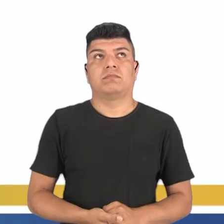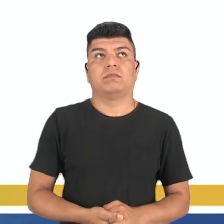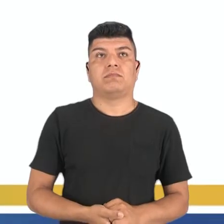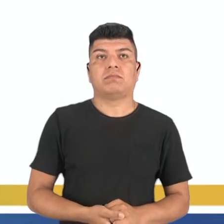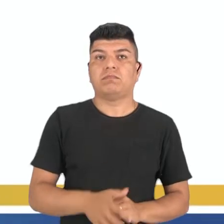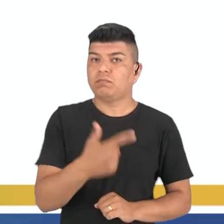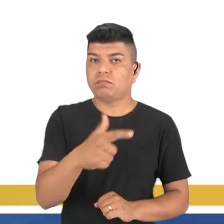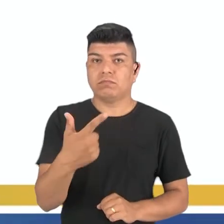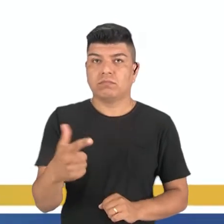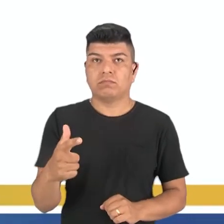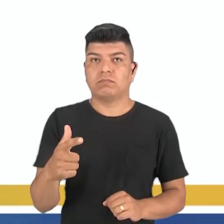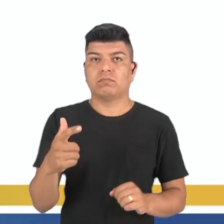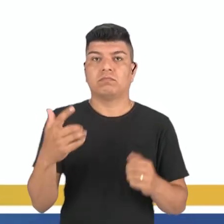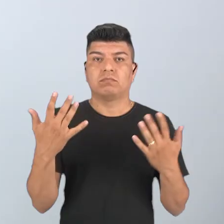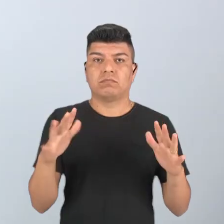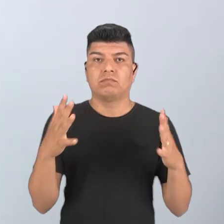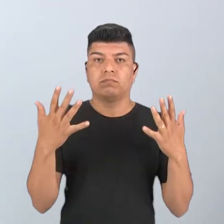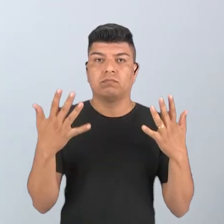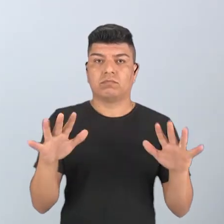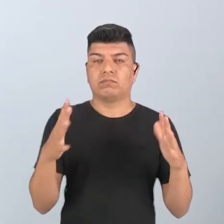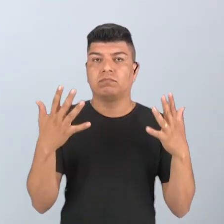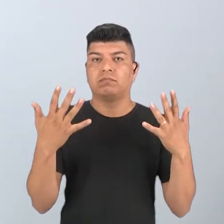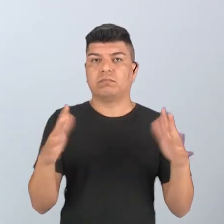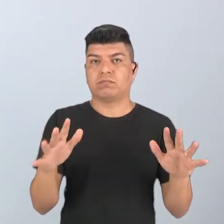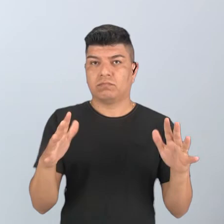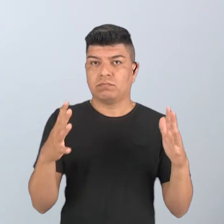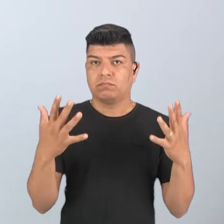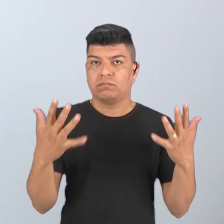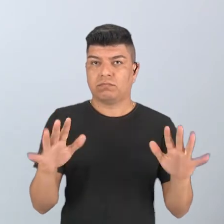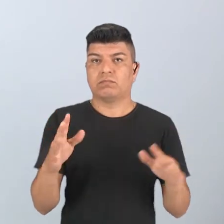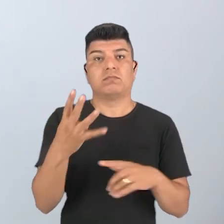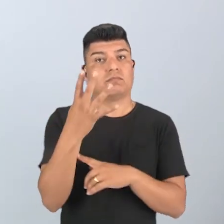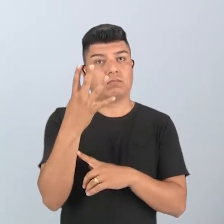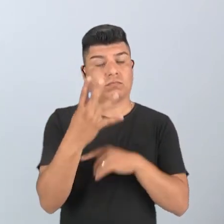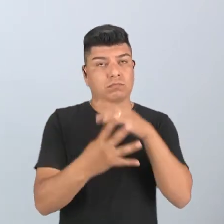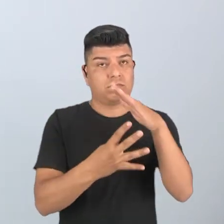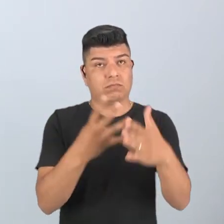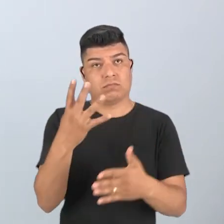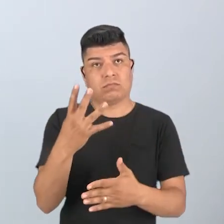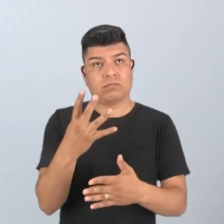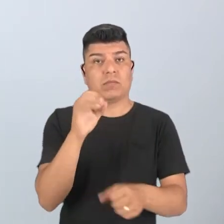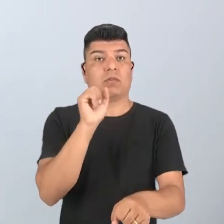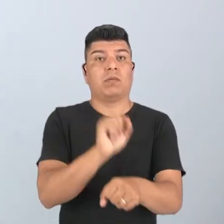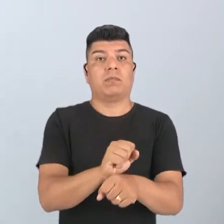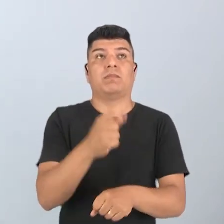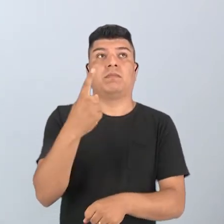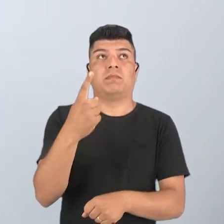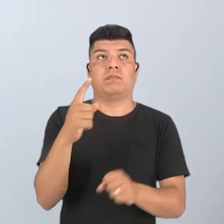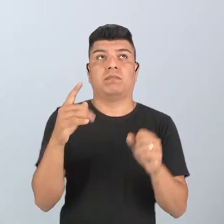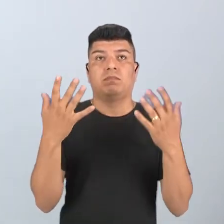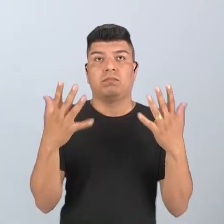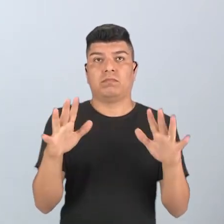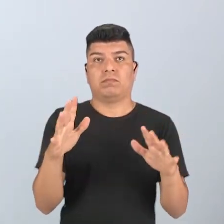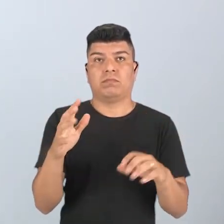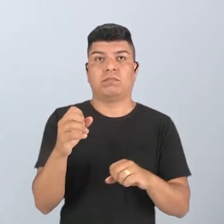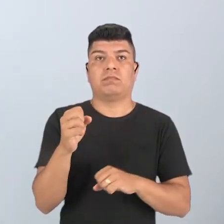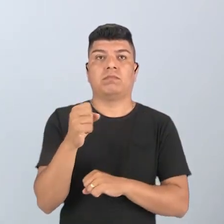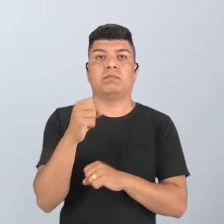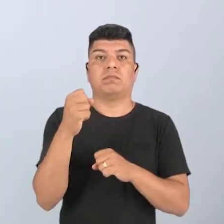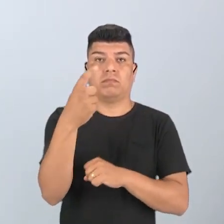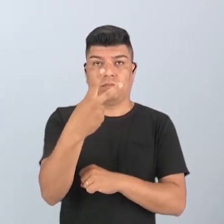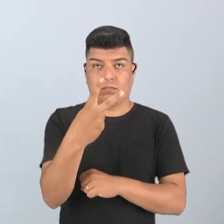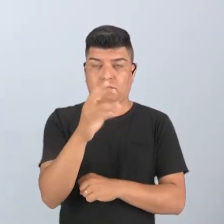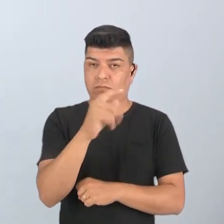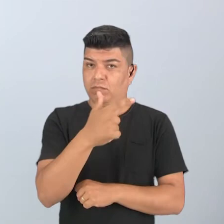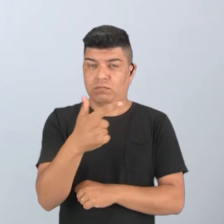sem a pausa, temos 1, 2, 3, 4. Com a pausa, nós temos 1, 2,